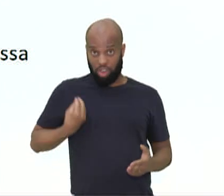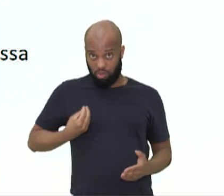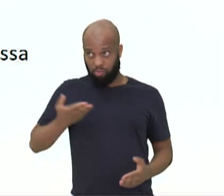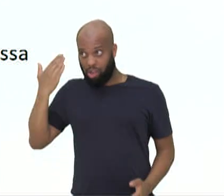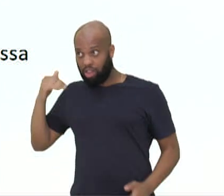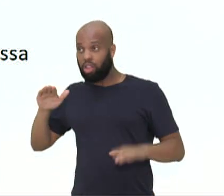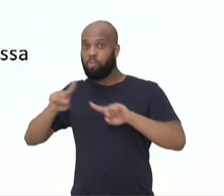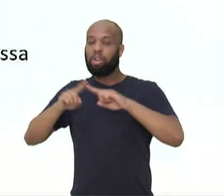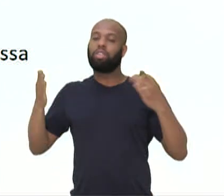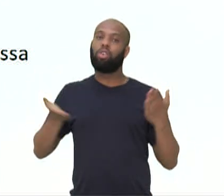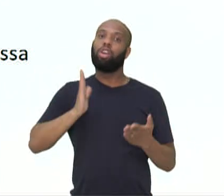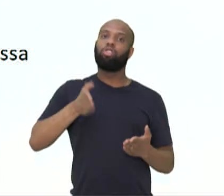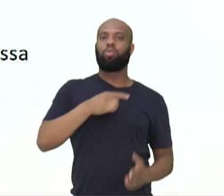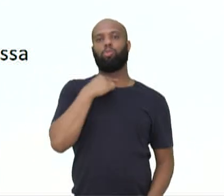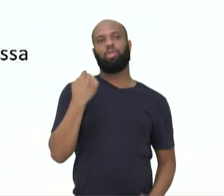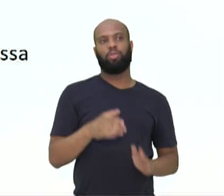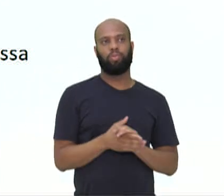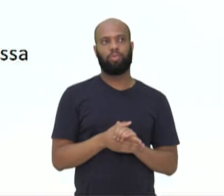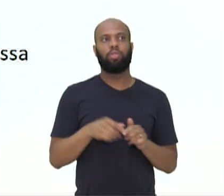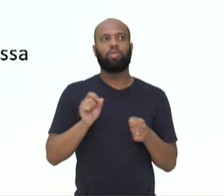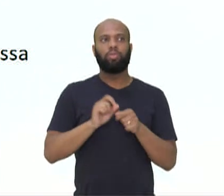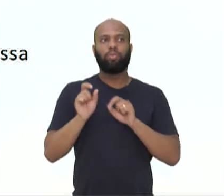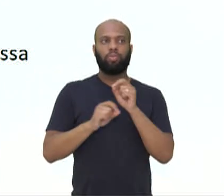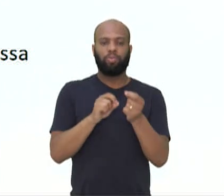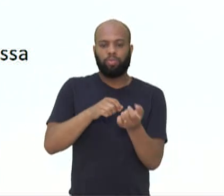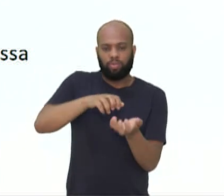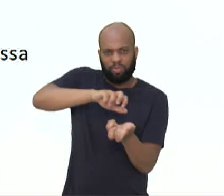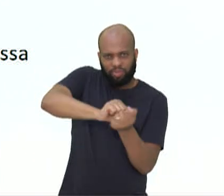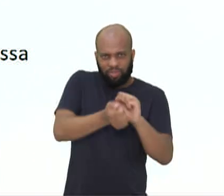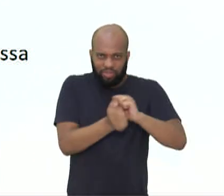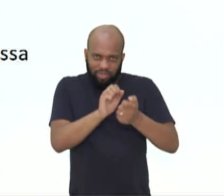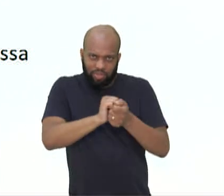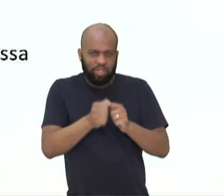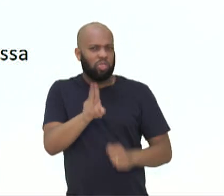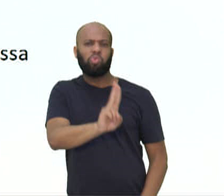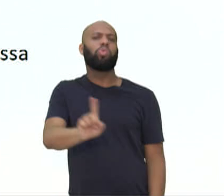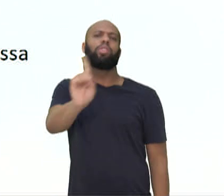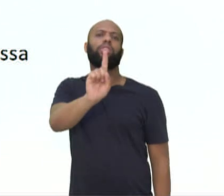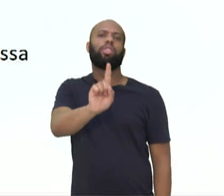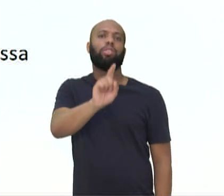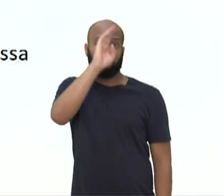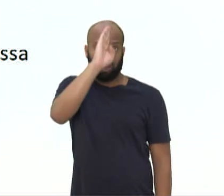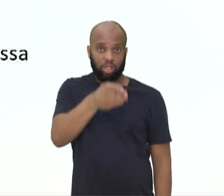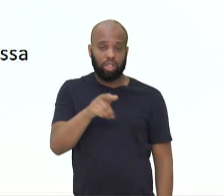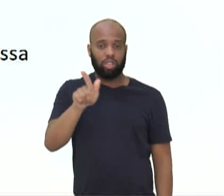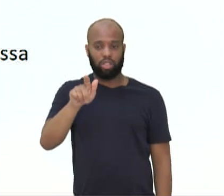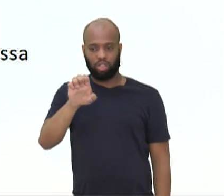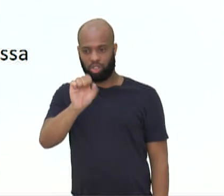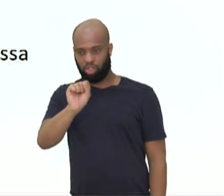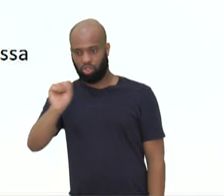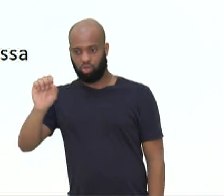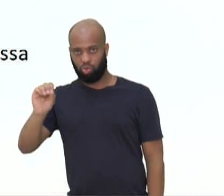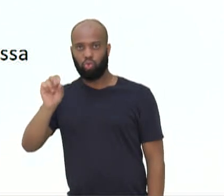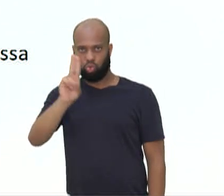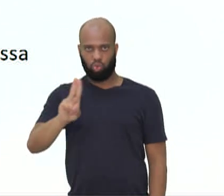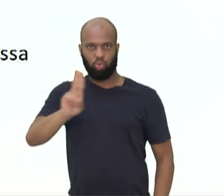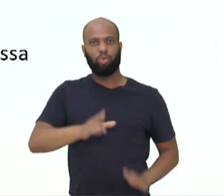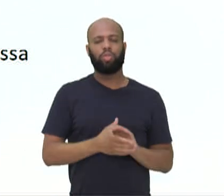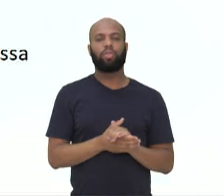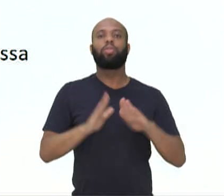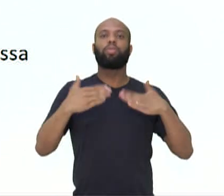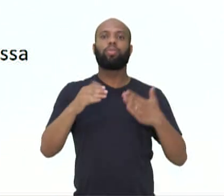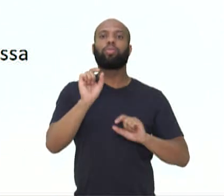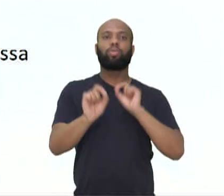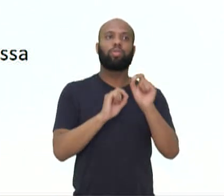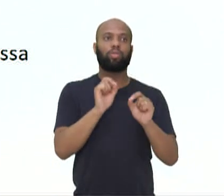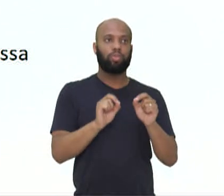modelar esse objeto na massinha. Mas, Fabiana, eu não vou usar massinha. Eu já vou direto para o gesso. Então, nós vamos para